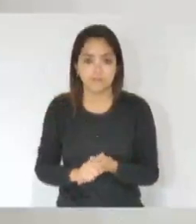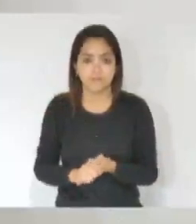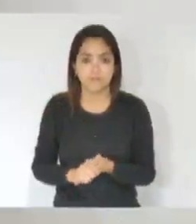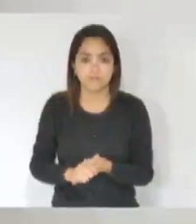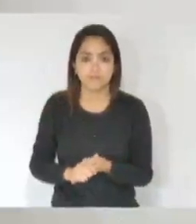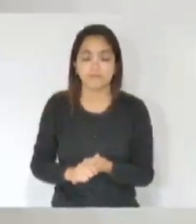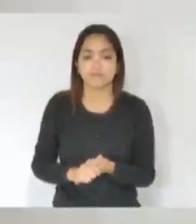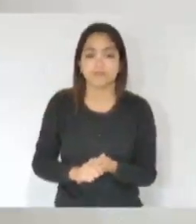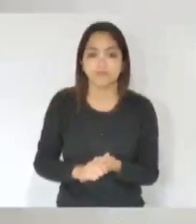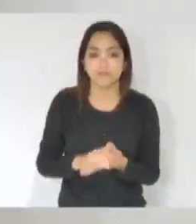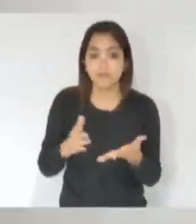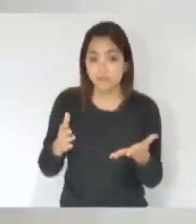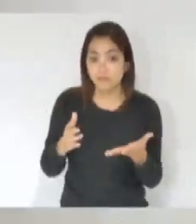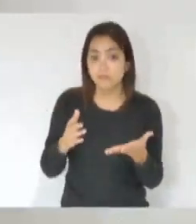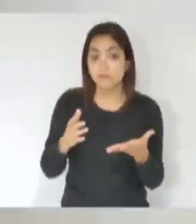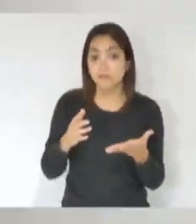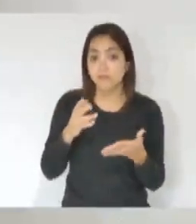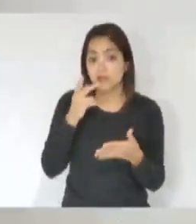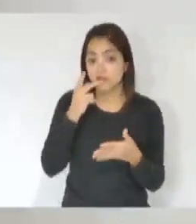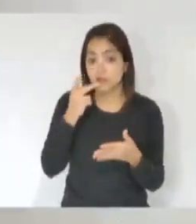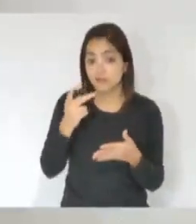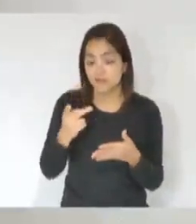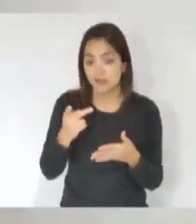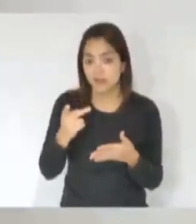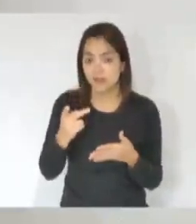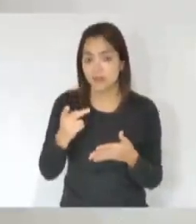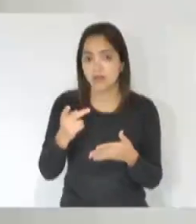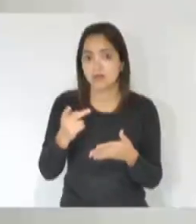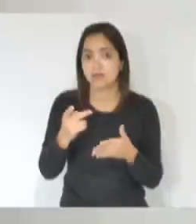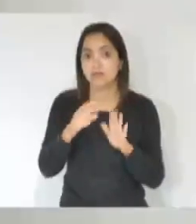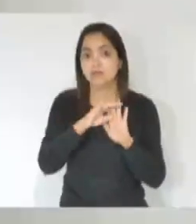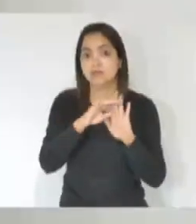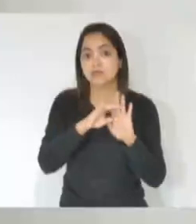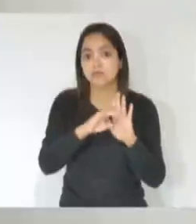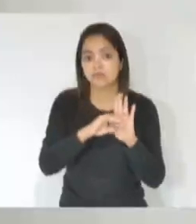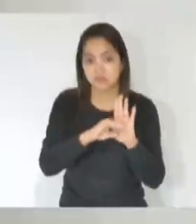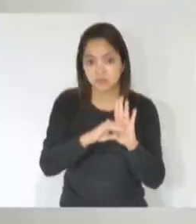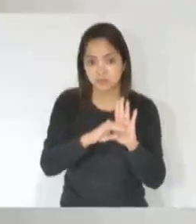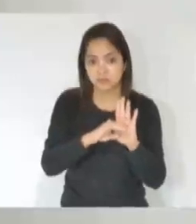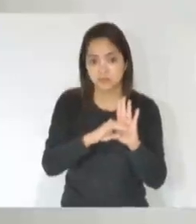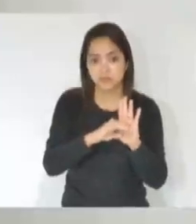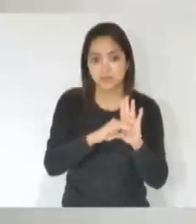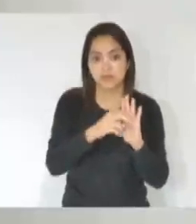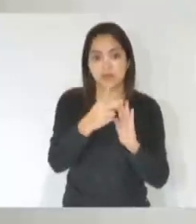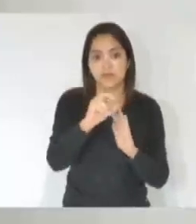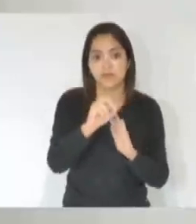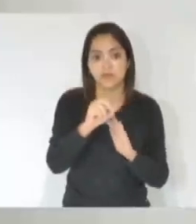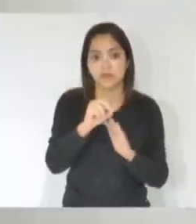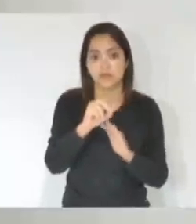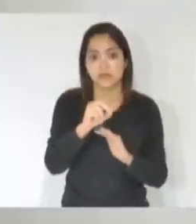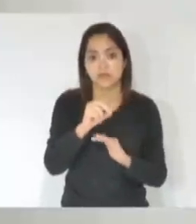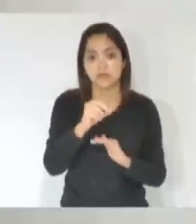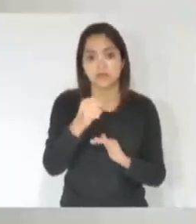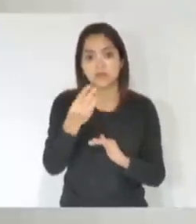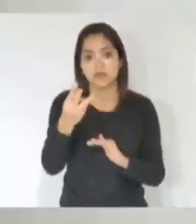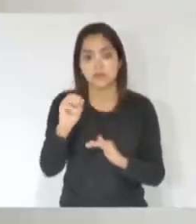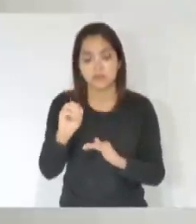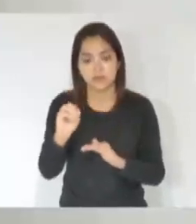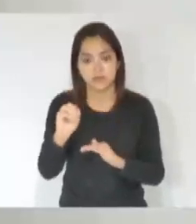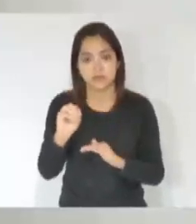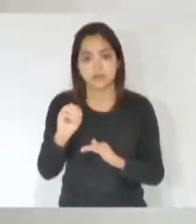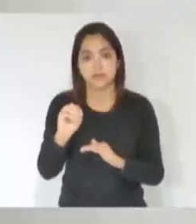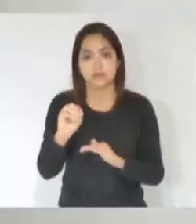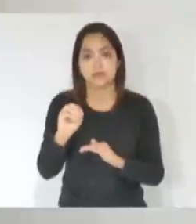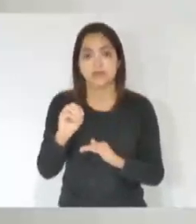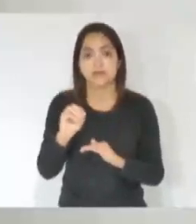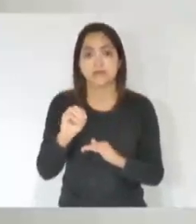Nós vamos falar de uma agenda que provoca a 2030, 2030. Senhoras e